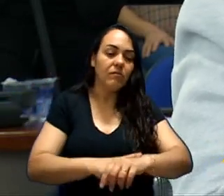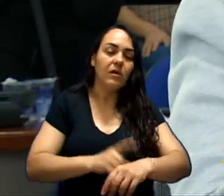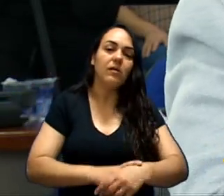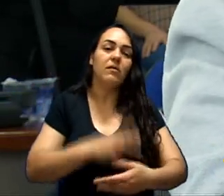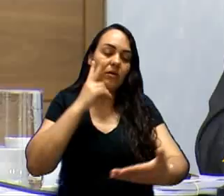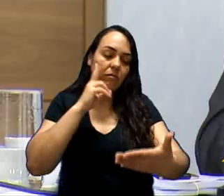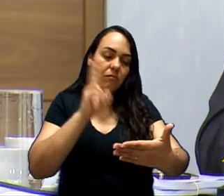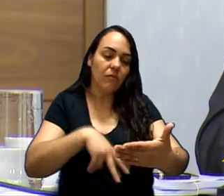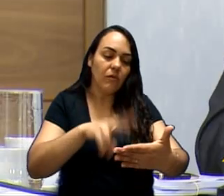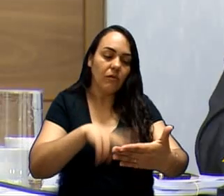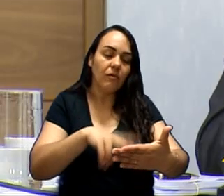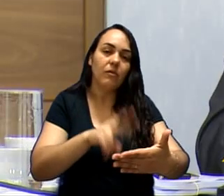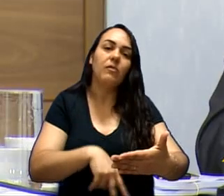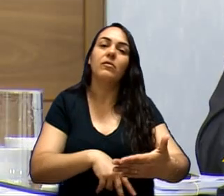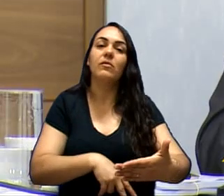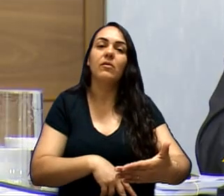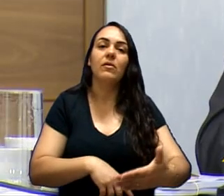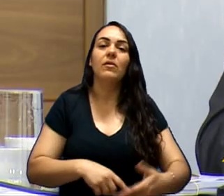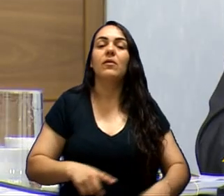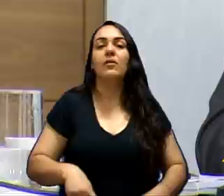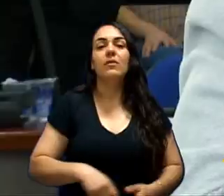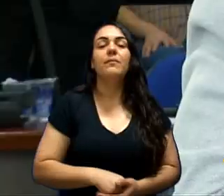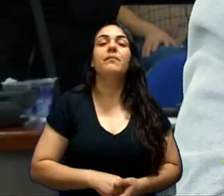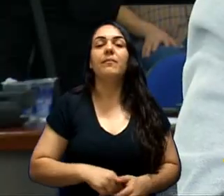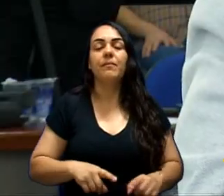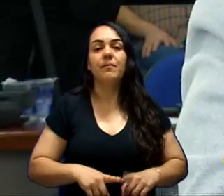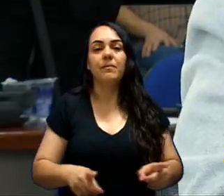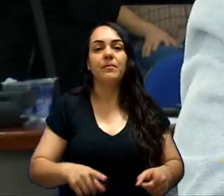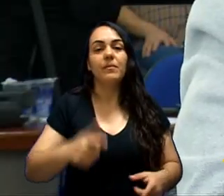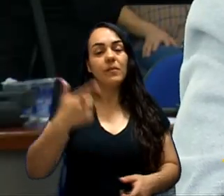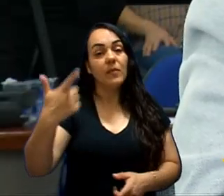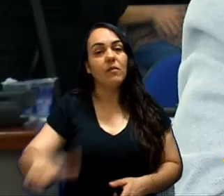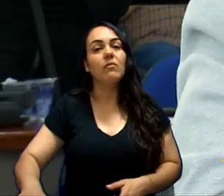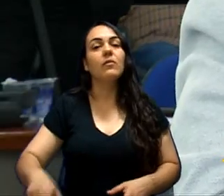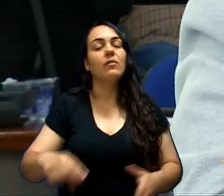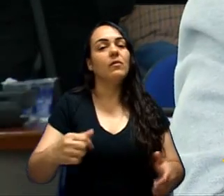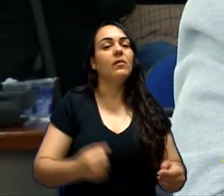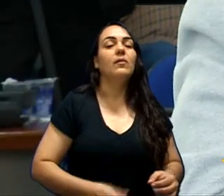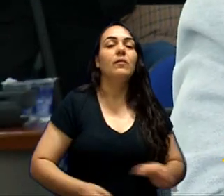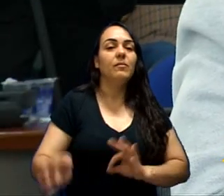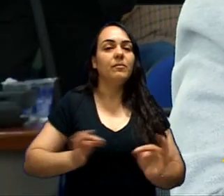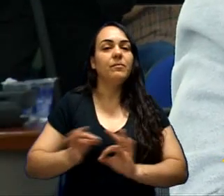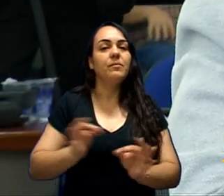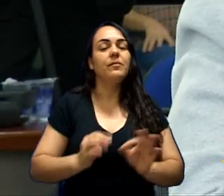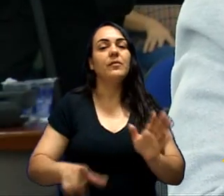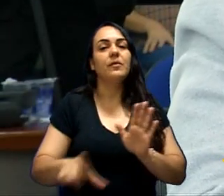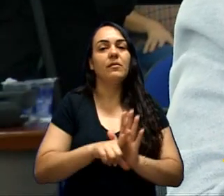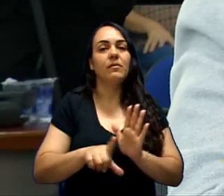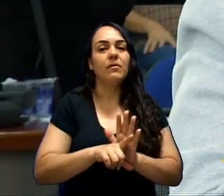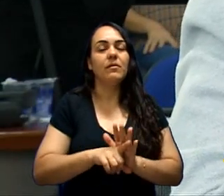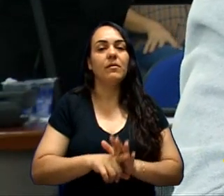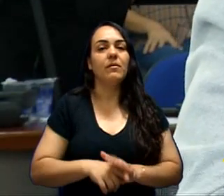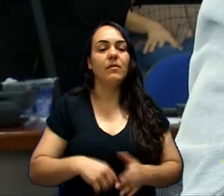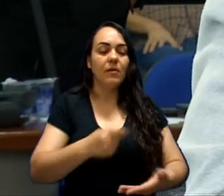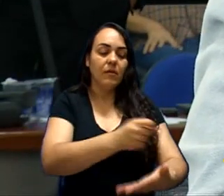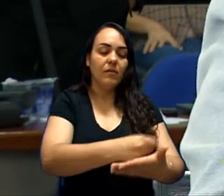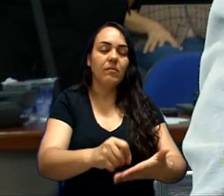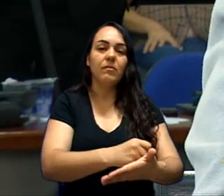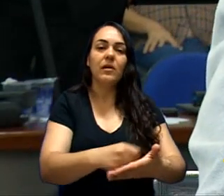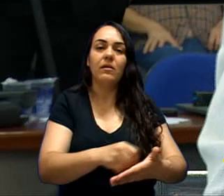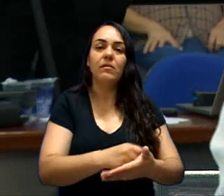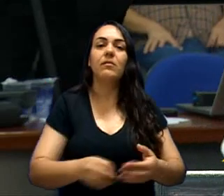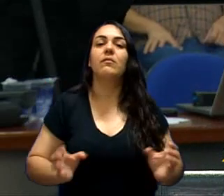Testemunha. Você estava junto. Sou testemunha. Agora, esse outro que está aqui, o que acontece é o seguinte: eles passam uma rubrica aqui para a